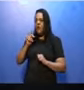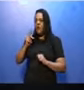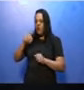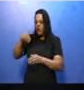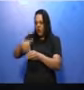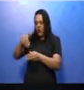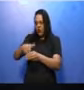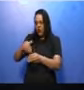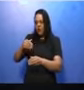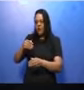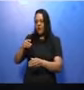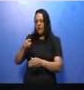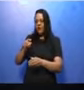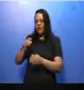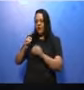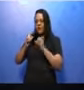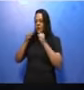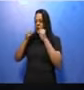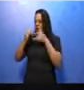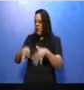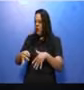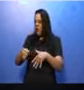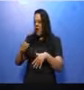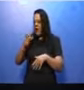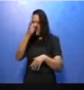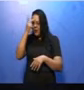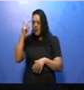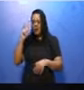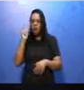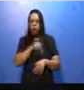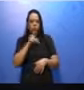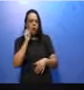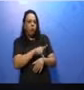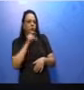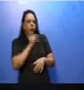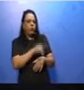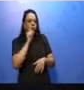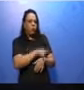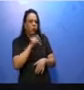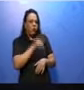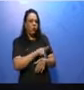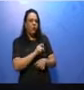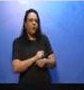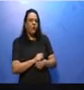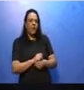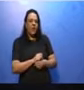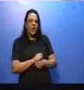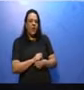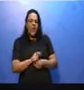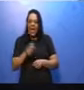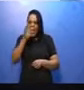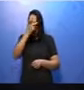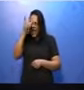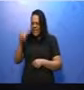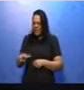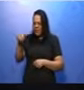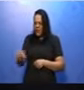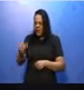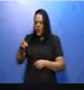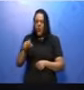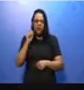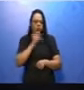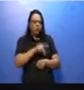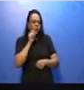oração subordinada substantiva, que declararam seu voto, foram criticados. Então, eu